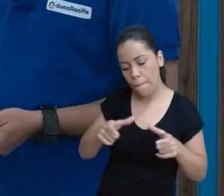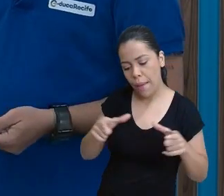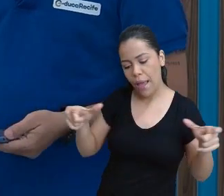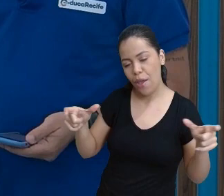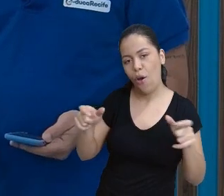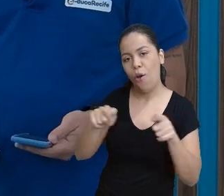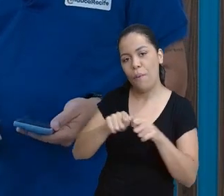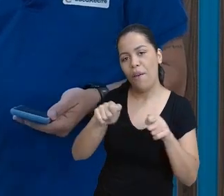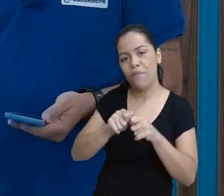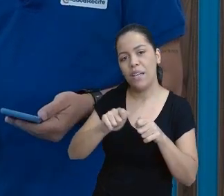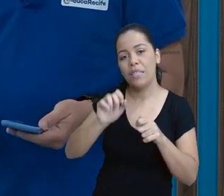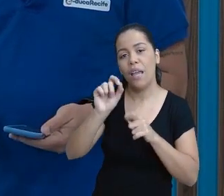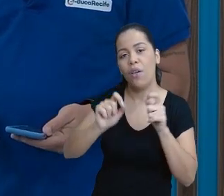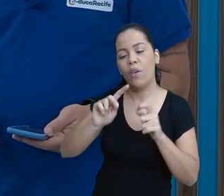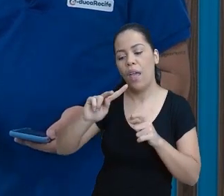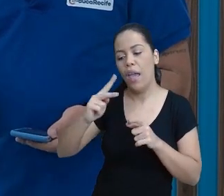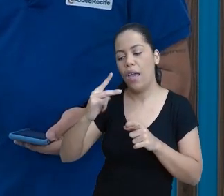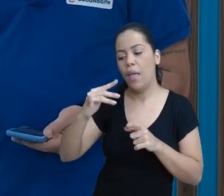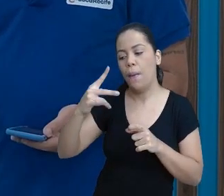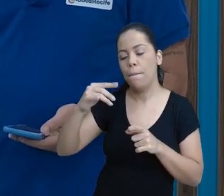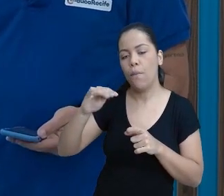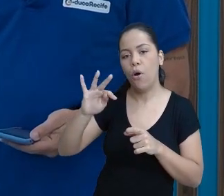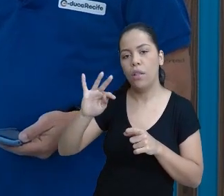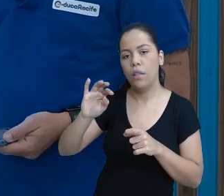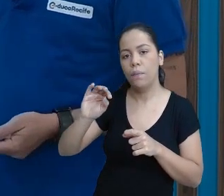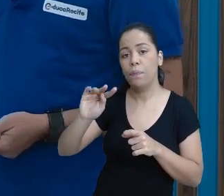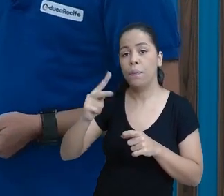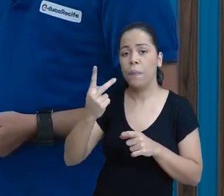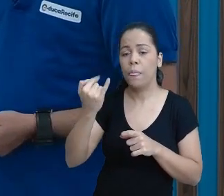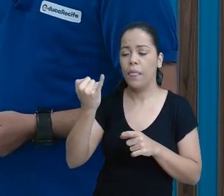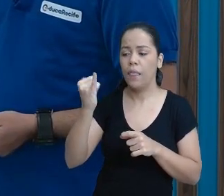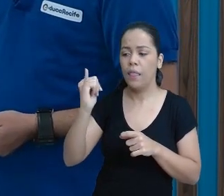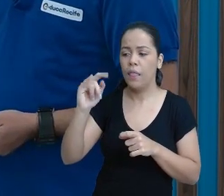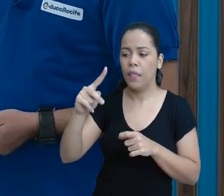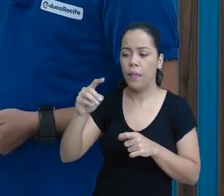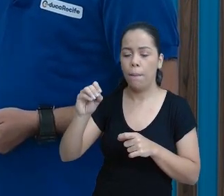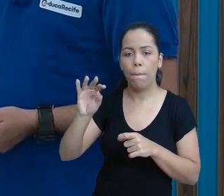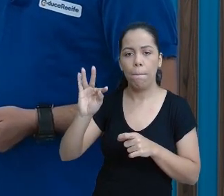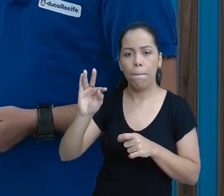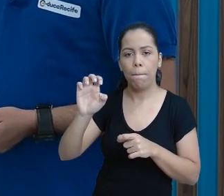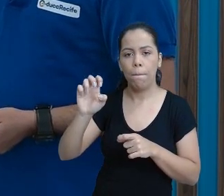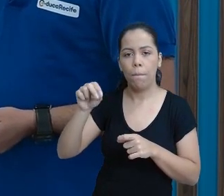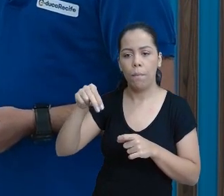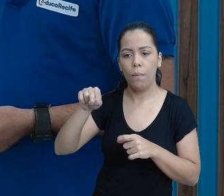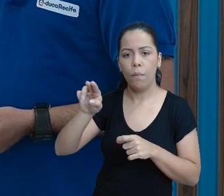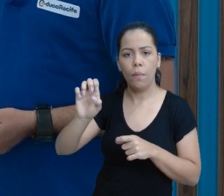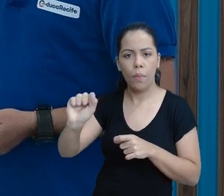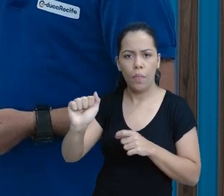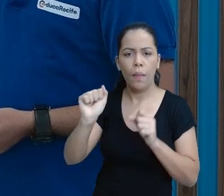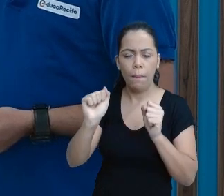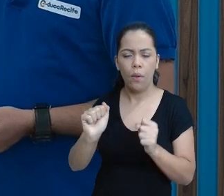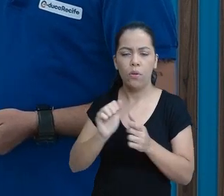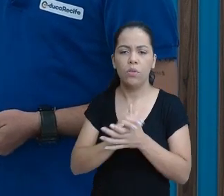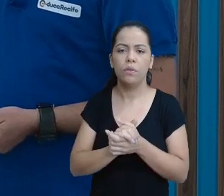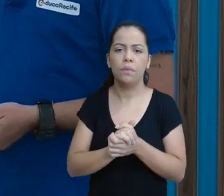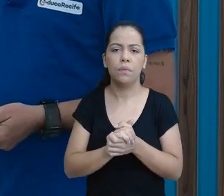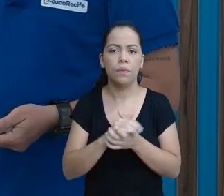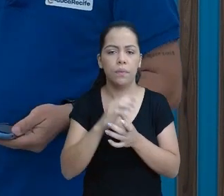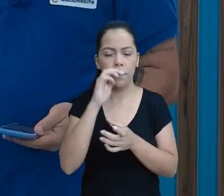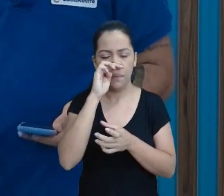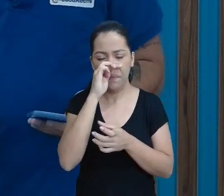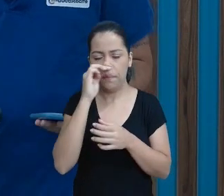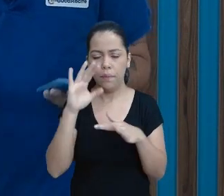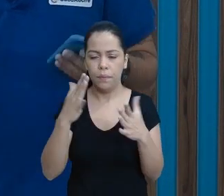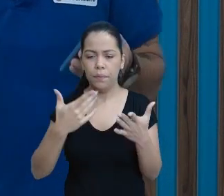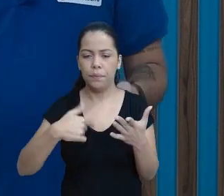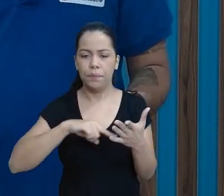tentar medir ele separadamente. A gente faz uso também de uma régua e a gente vai pegar esse primeiro